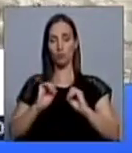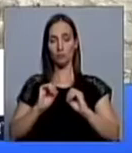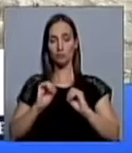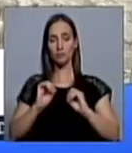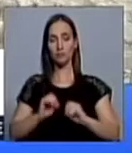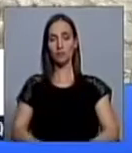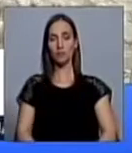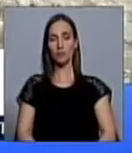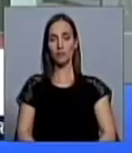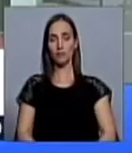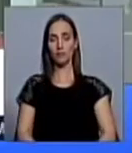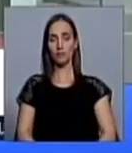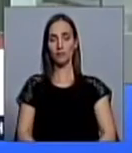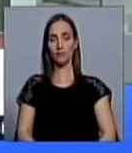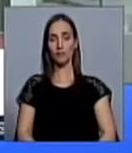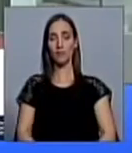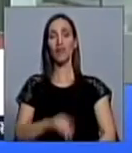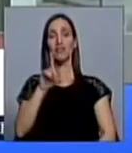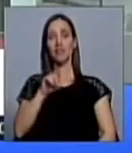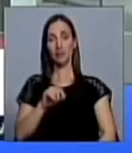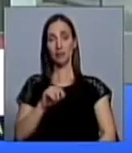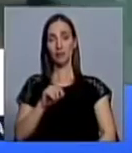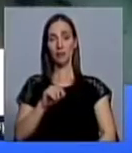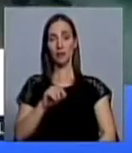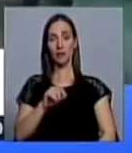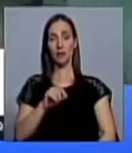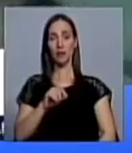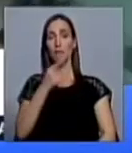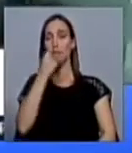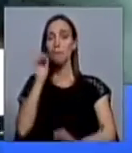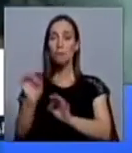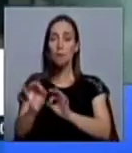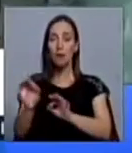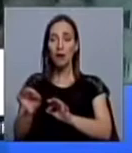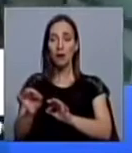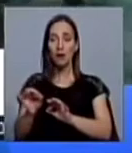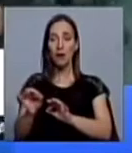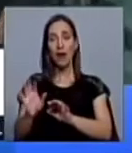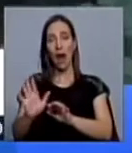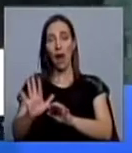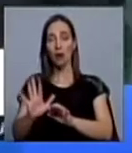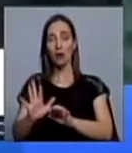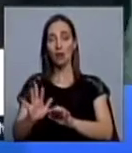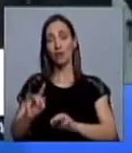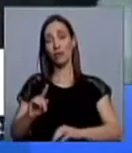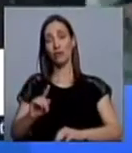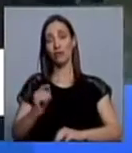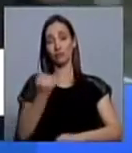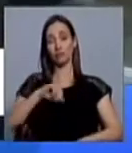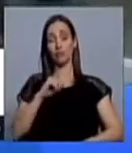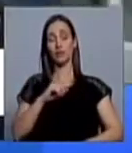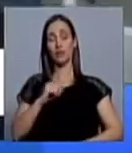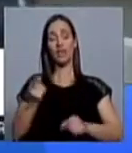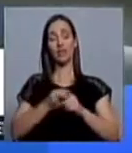quebrava também o dever de não favoritismo. Havia aqui um conflito de interesses e depois há também uma questão de